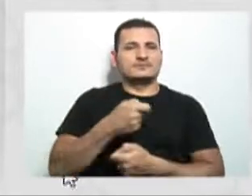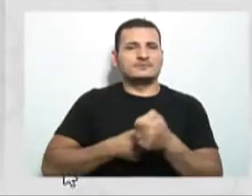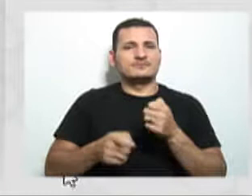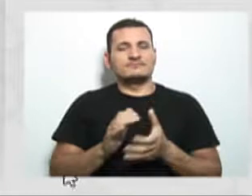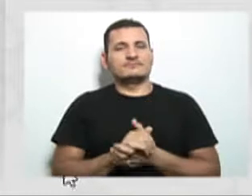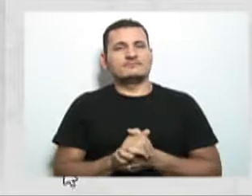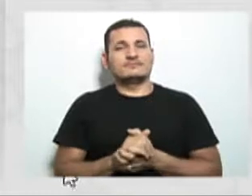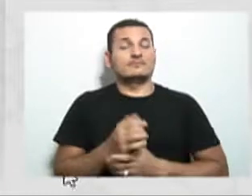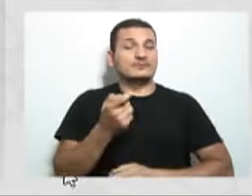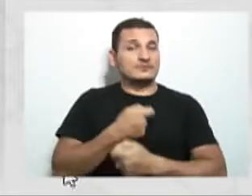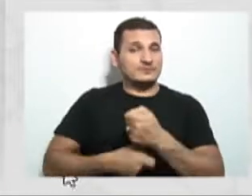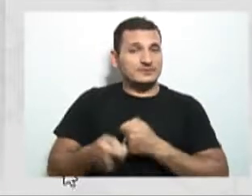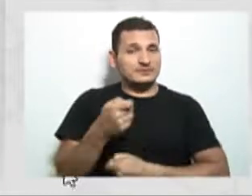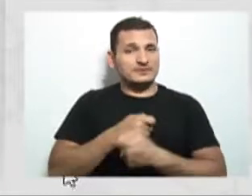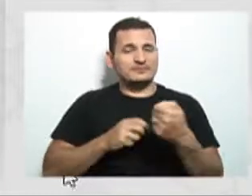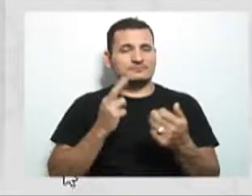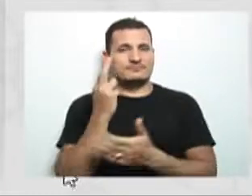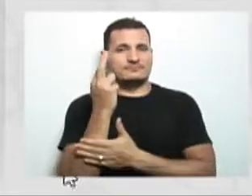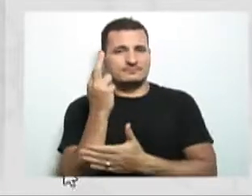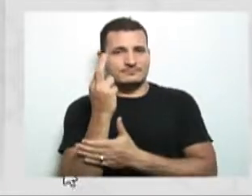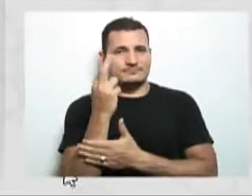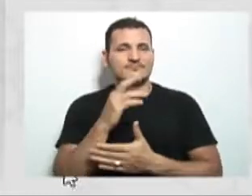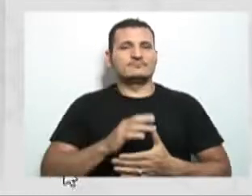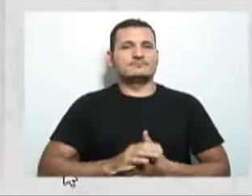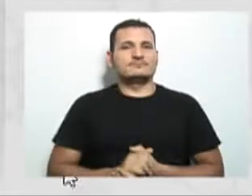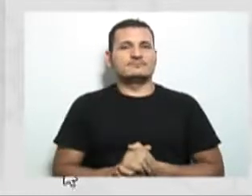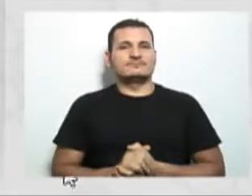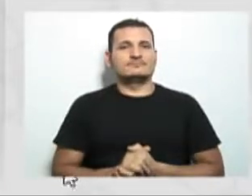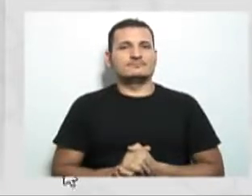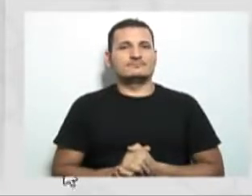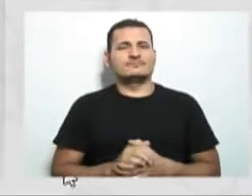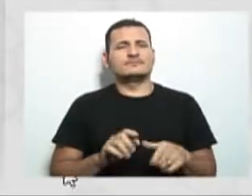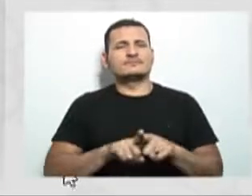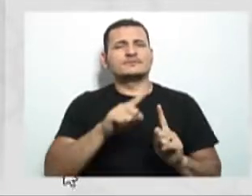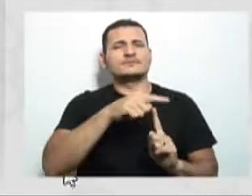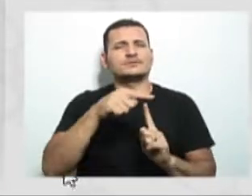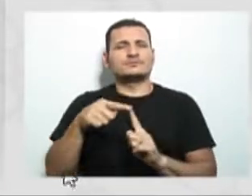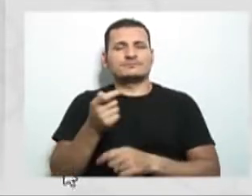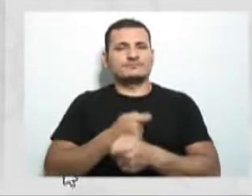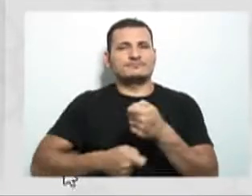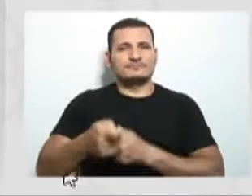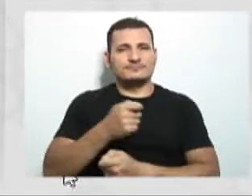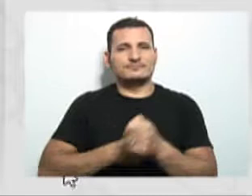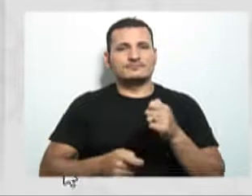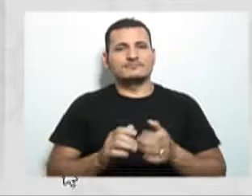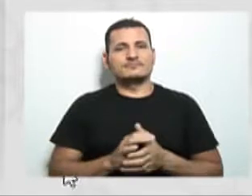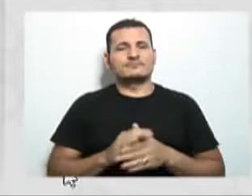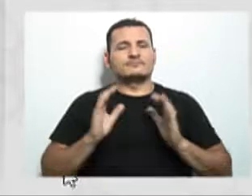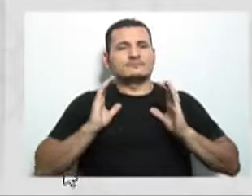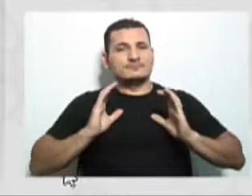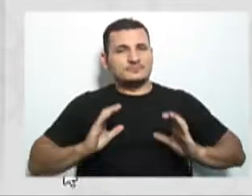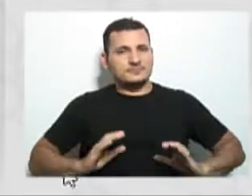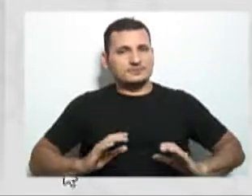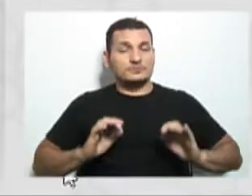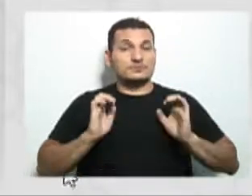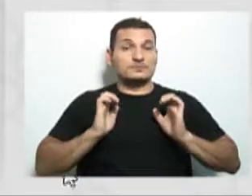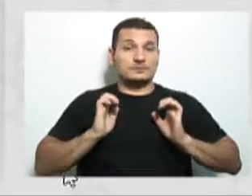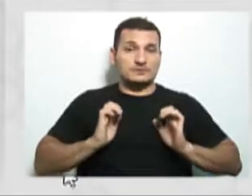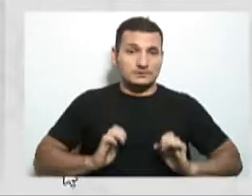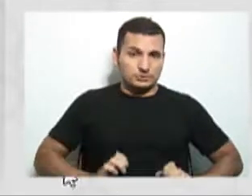tomada de decisão. Outro assunto que nós vamos falar também é estilos de negociação, comportamento e ética na